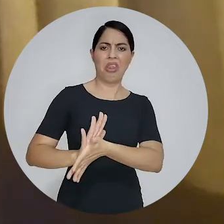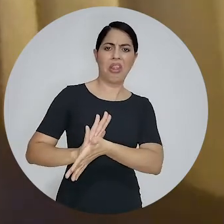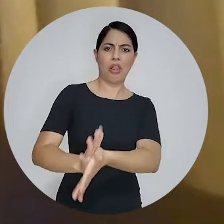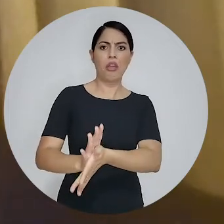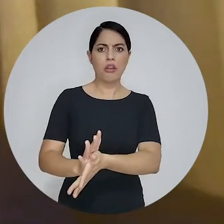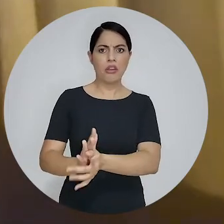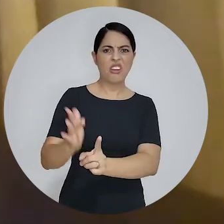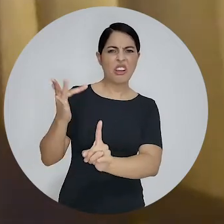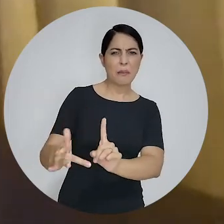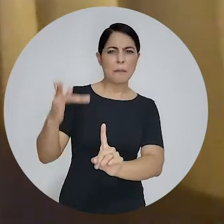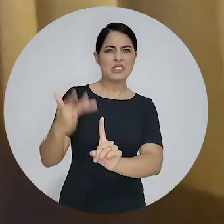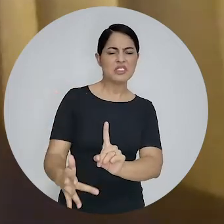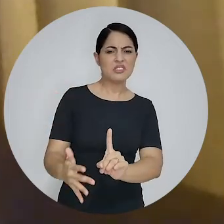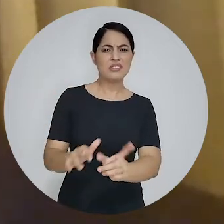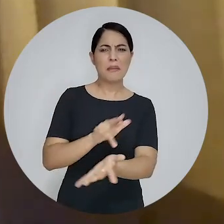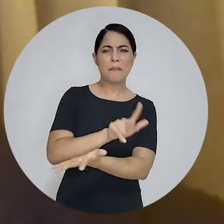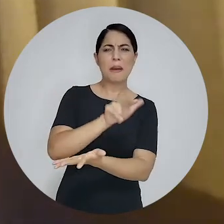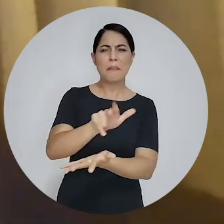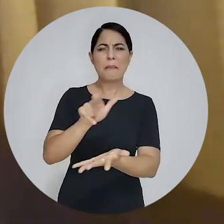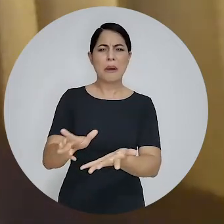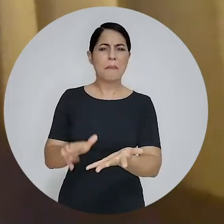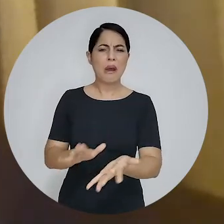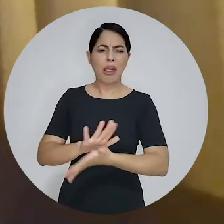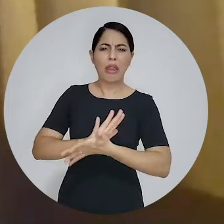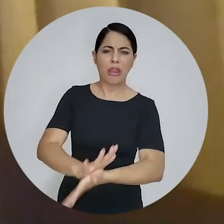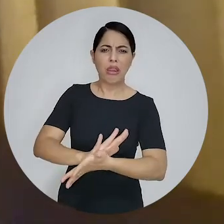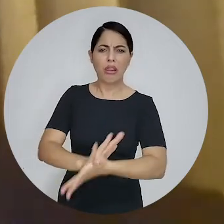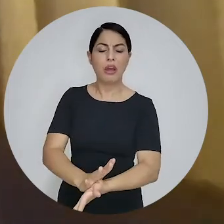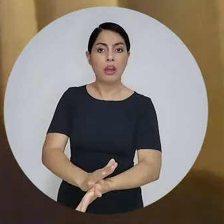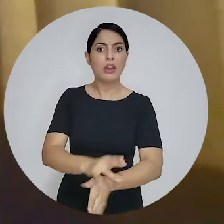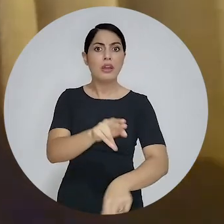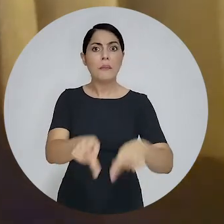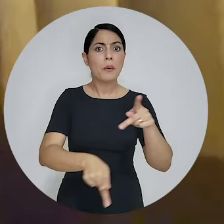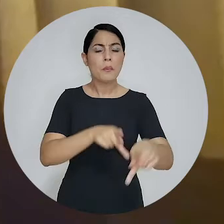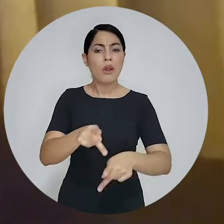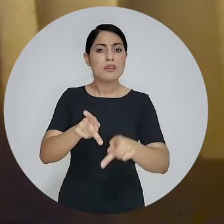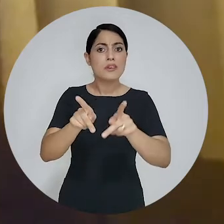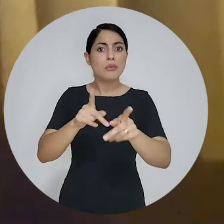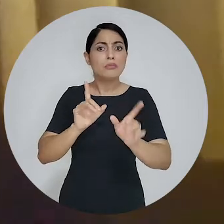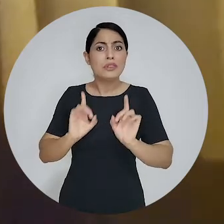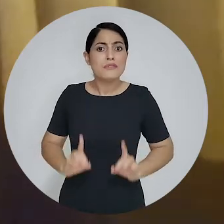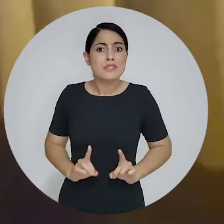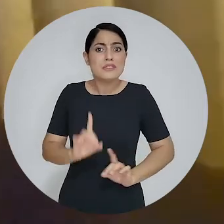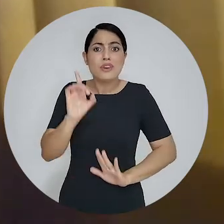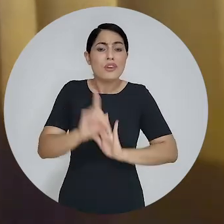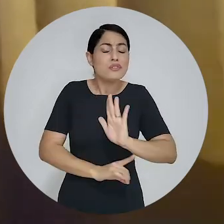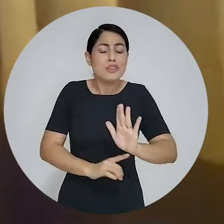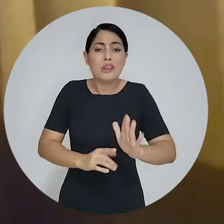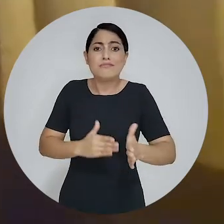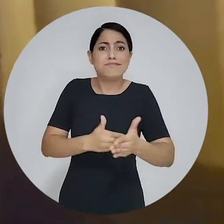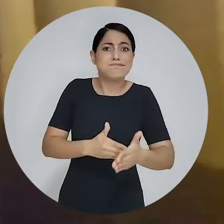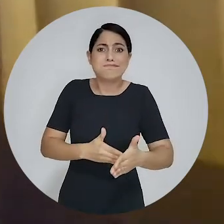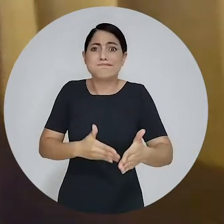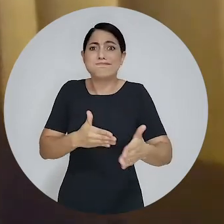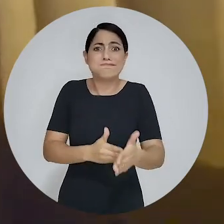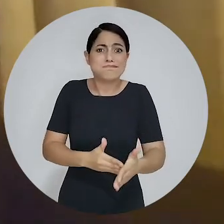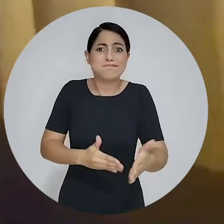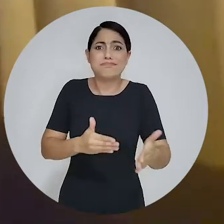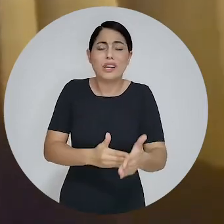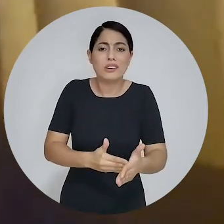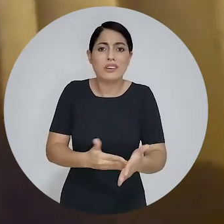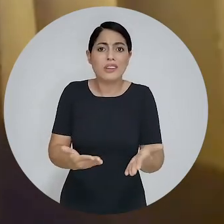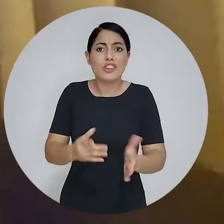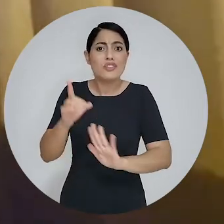o capacitismo, o estigma que tanto impede as pessoas com deficiência gozarem dos seus direitos em igualdade